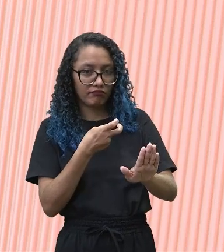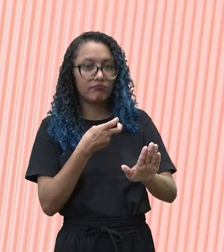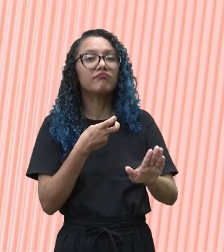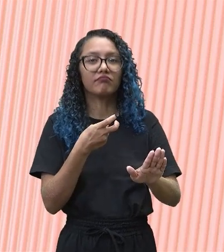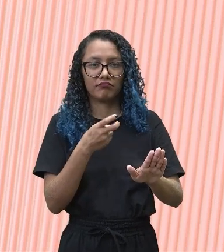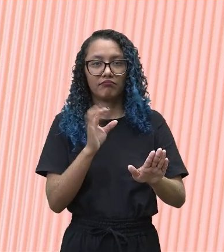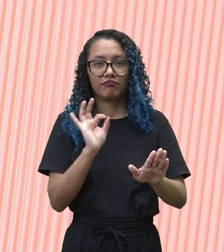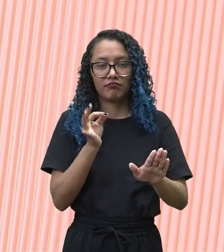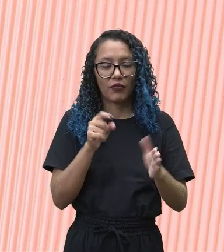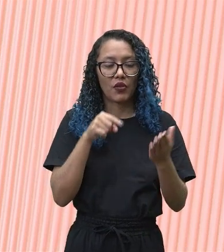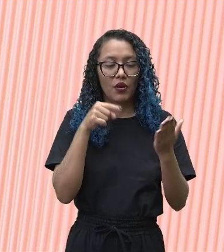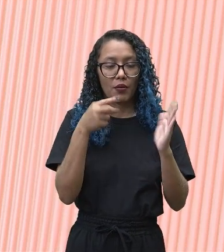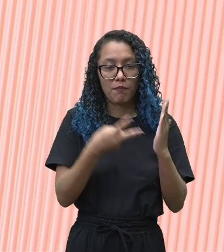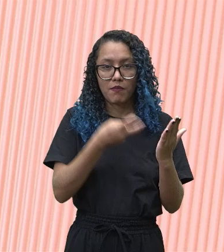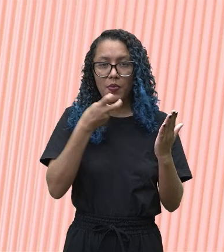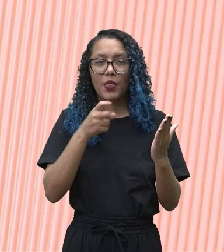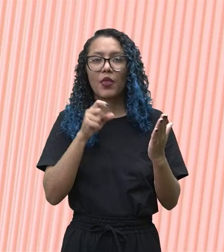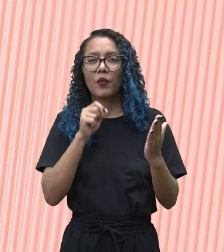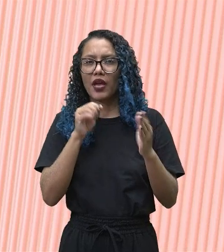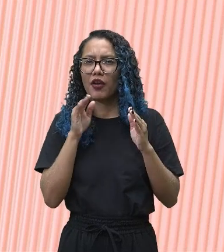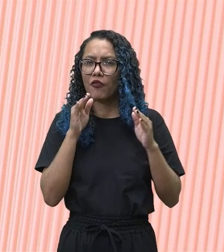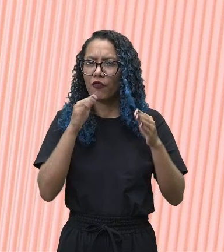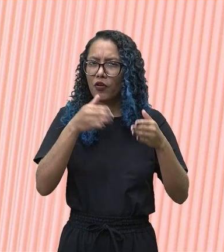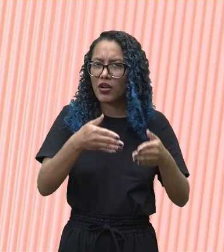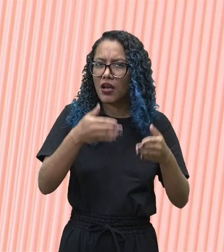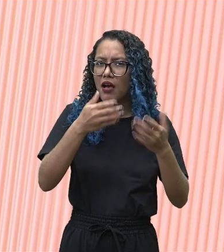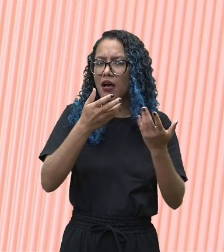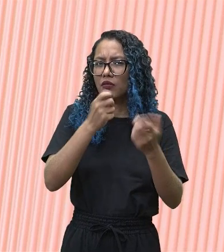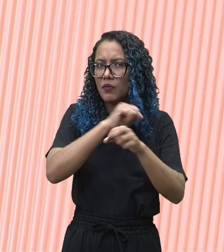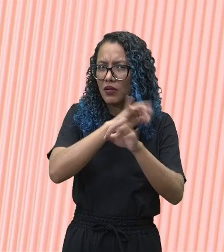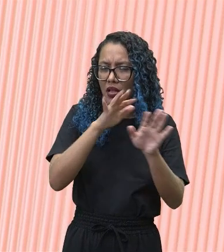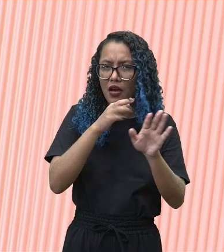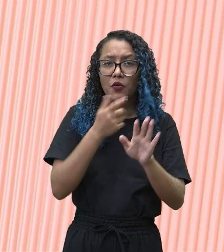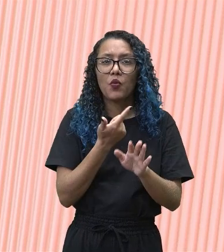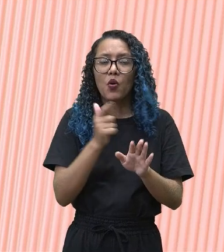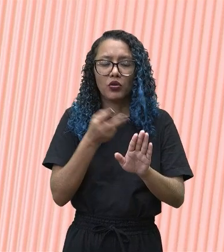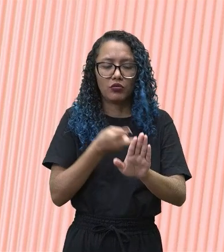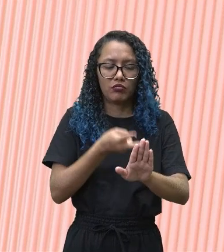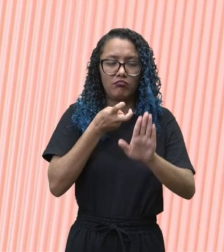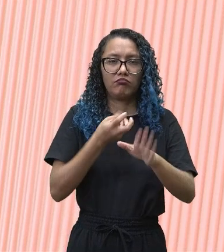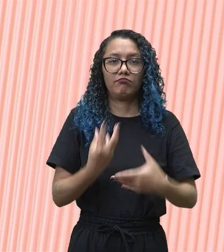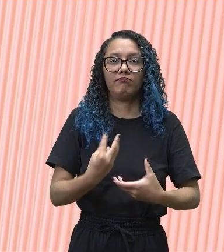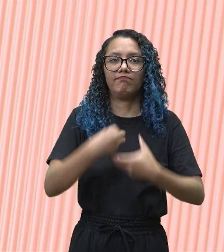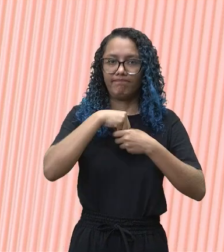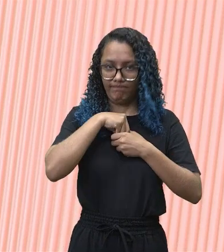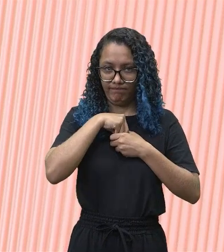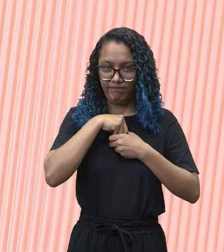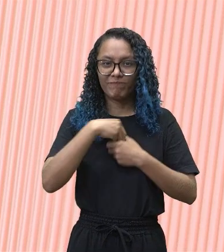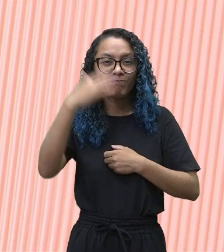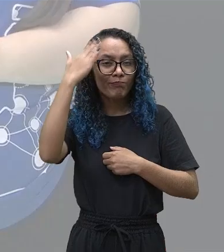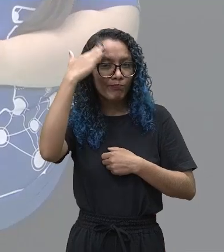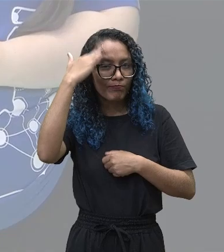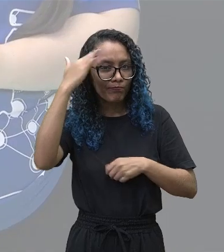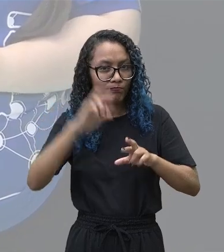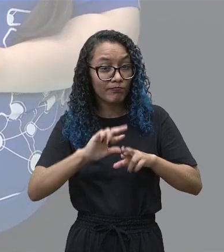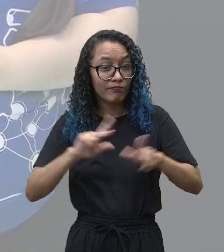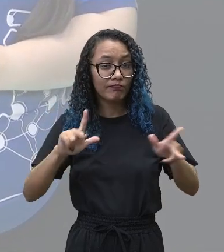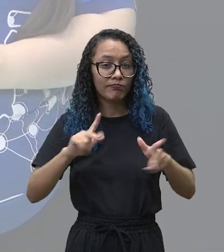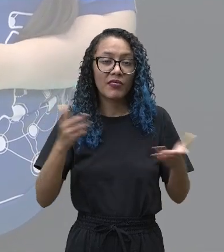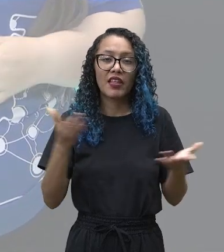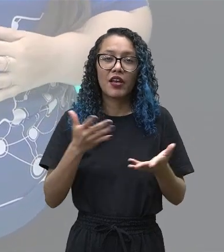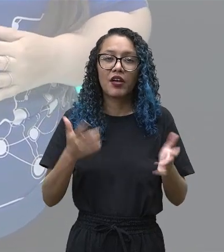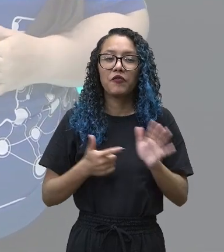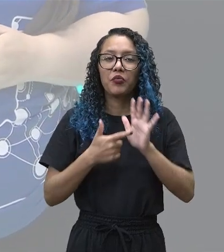Um é objetivo e o outro ele é mais subjetivo. E aí a gente chega em la estrutura de